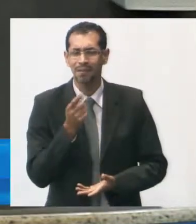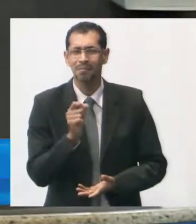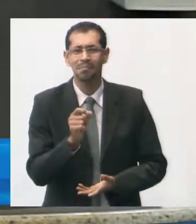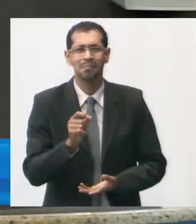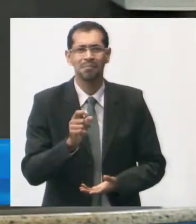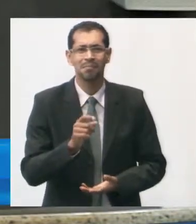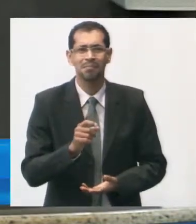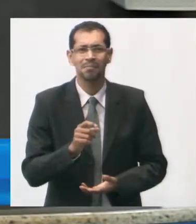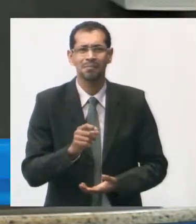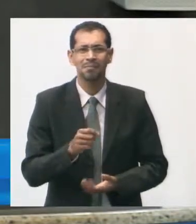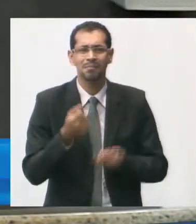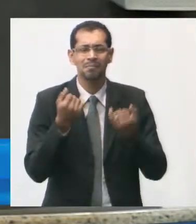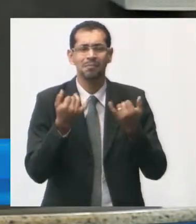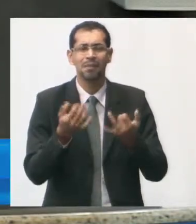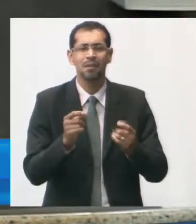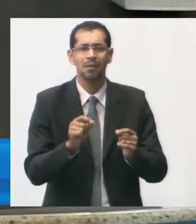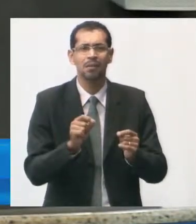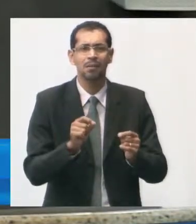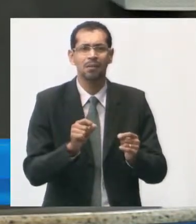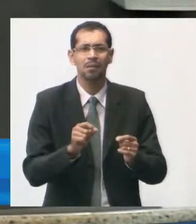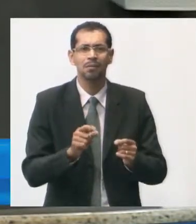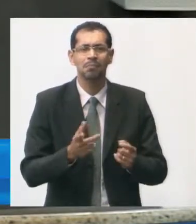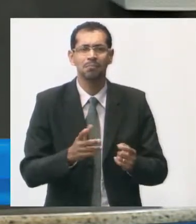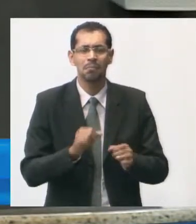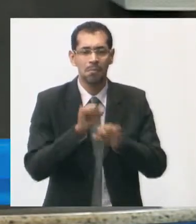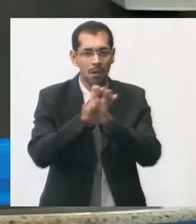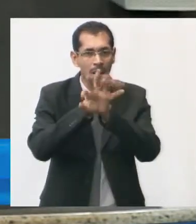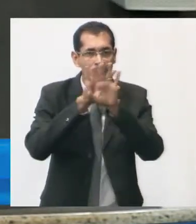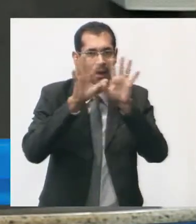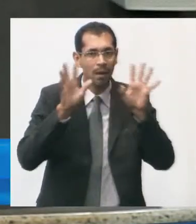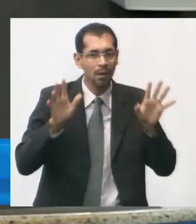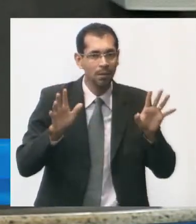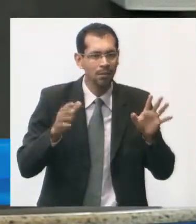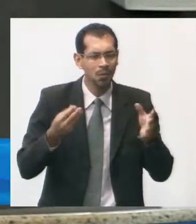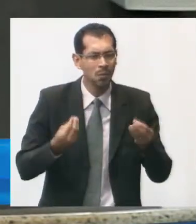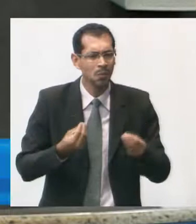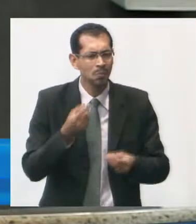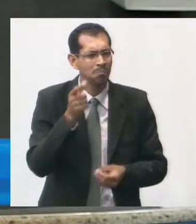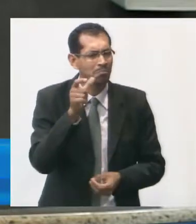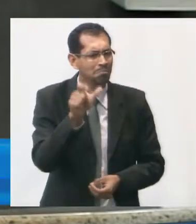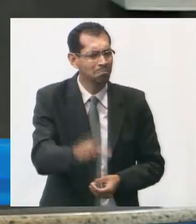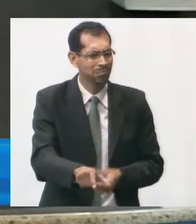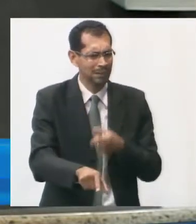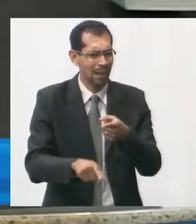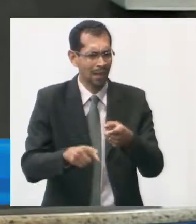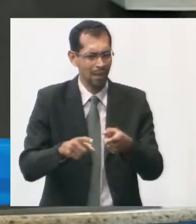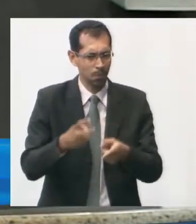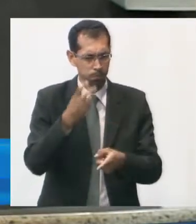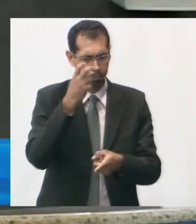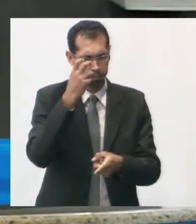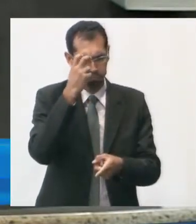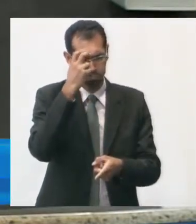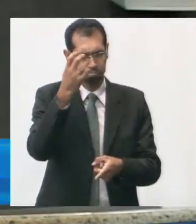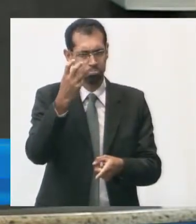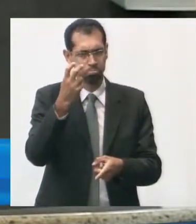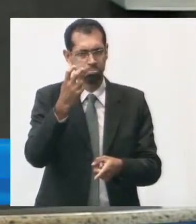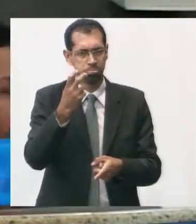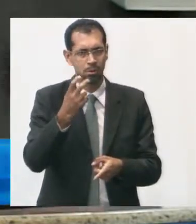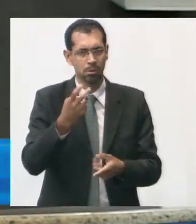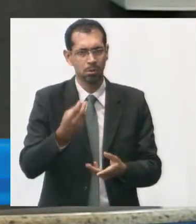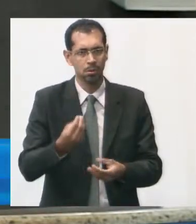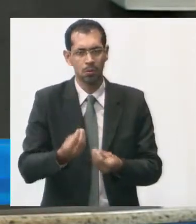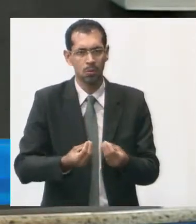Vossa Excelência... Vossa Excelência, que é muito inteligente, deve estar entendendo sim. Quem foi que se pronunciou ontem nos